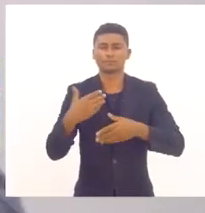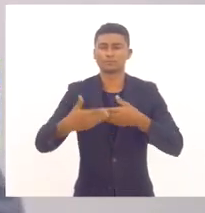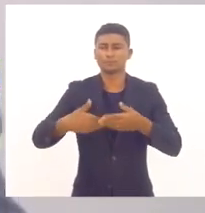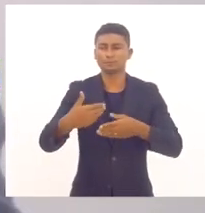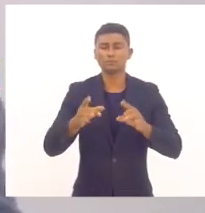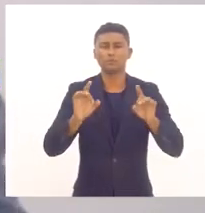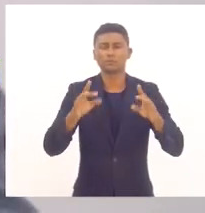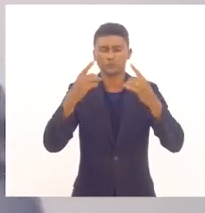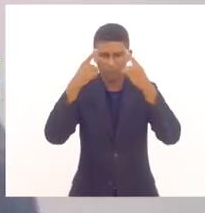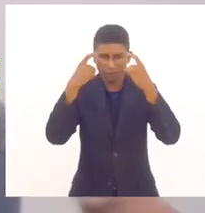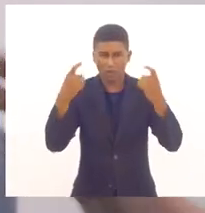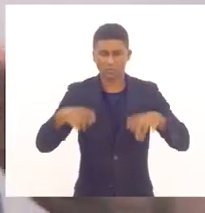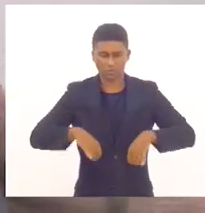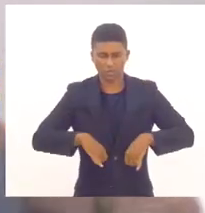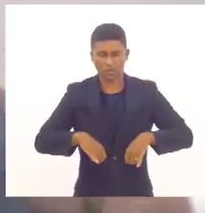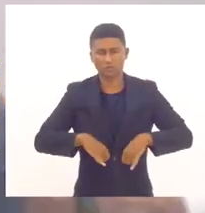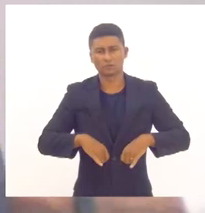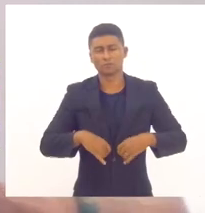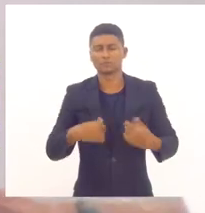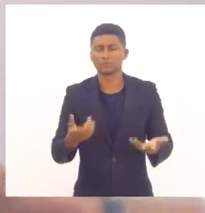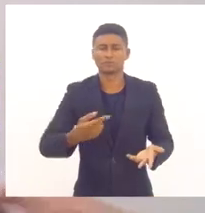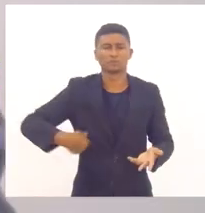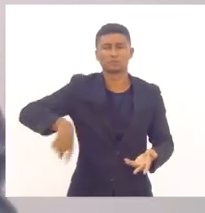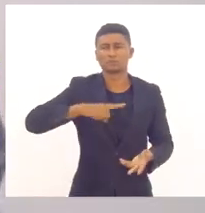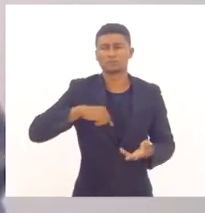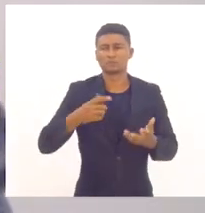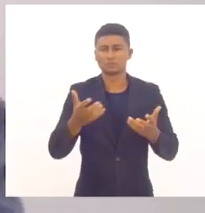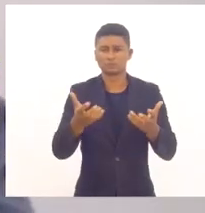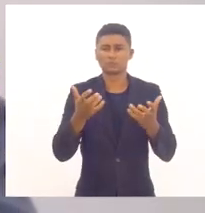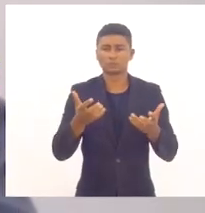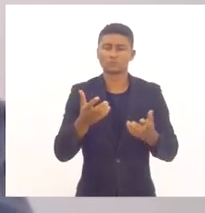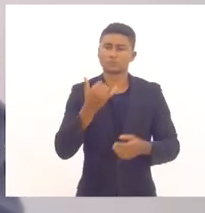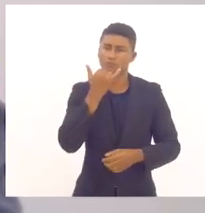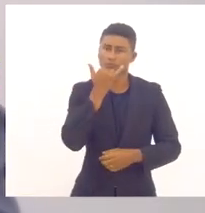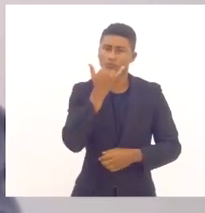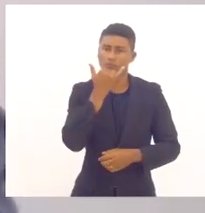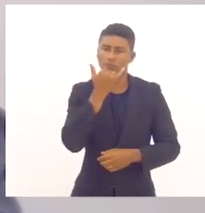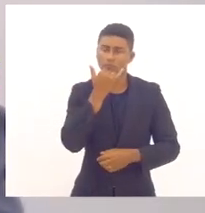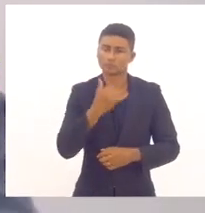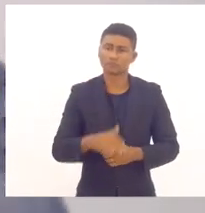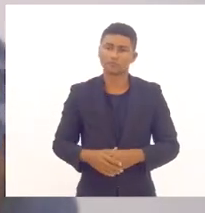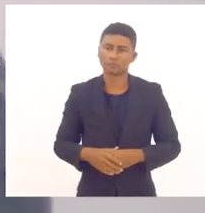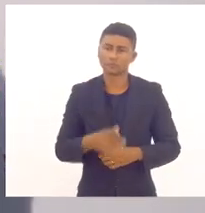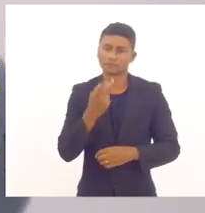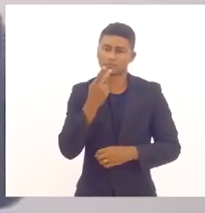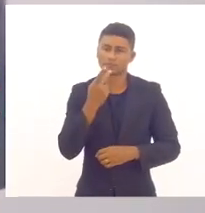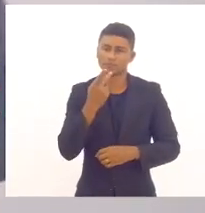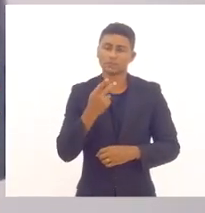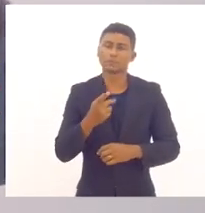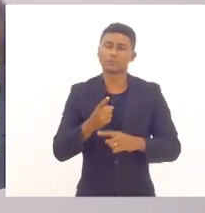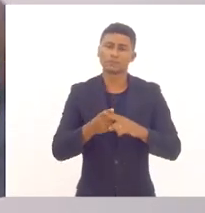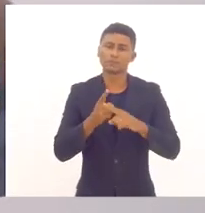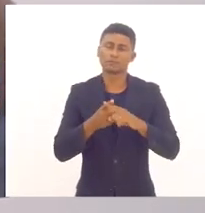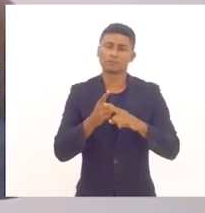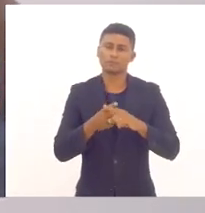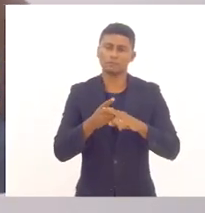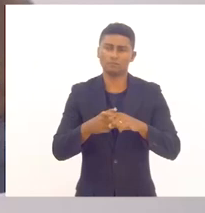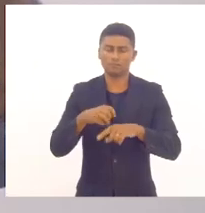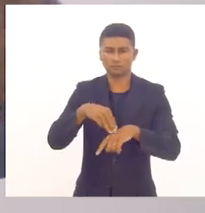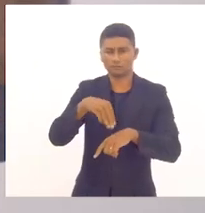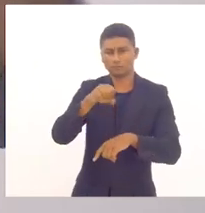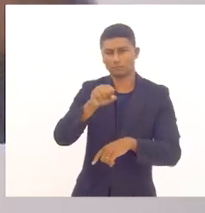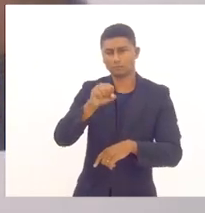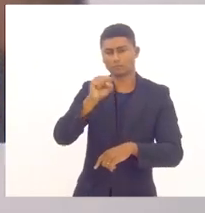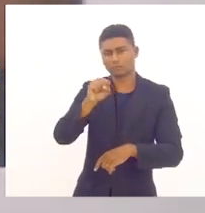com a violência. Então, o que a gente quer é que o nosso... Né, assim, desculpe trazer essa fala. Trazer o mestre Siríaco,